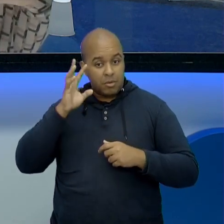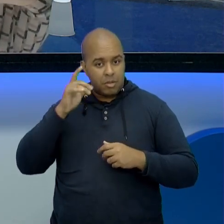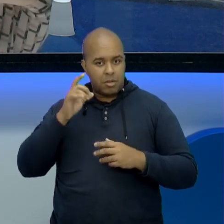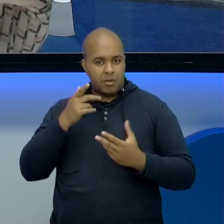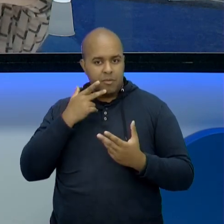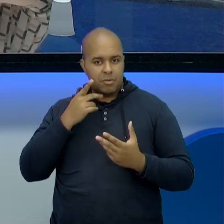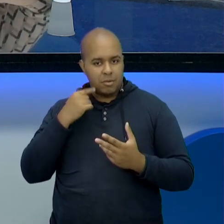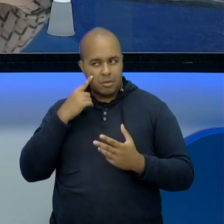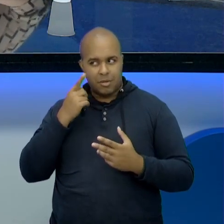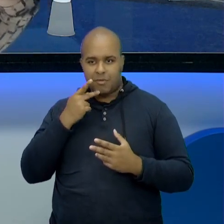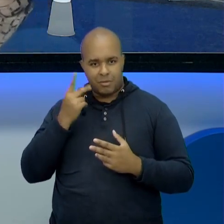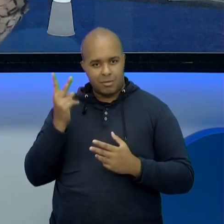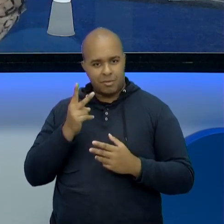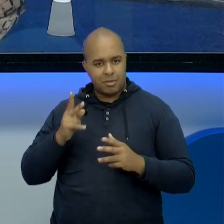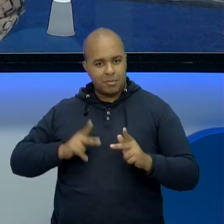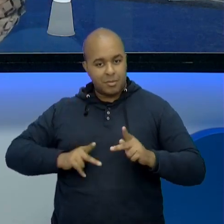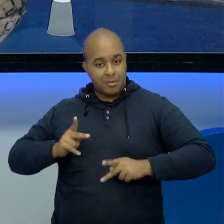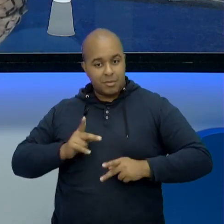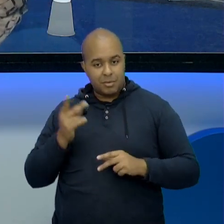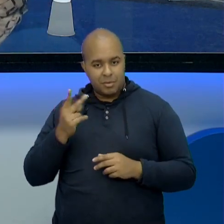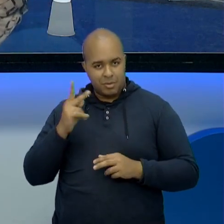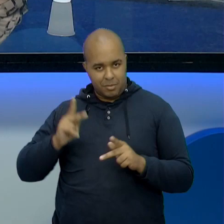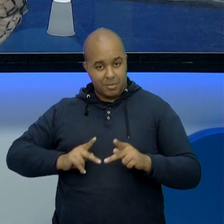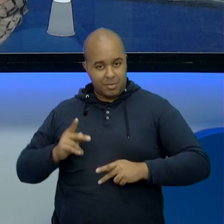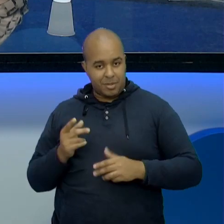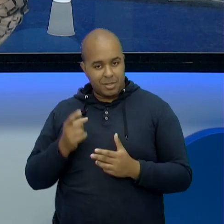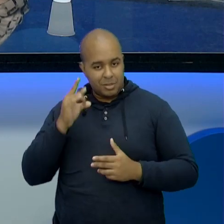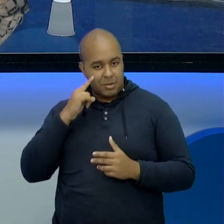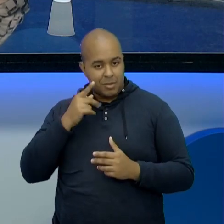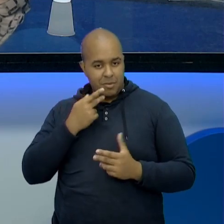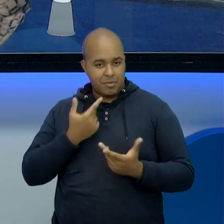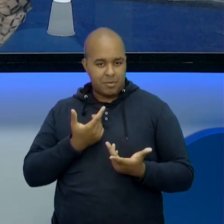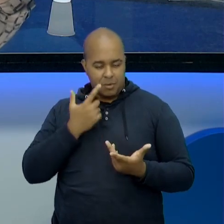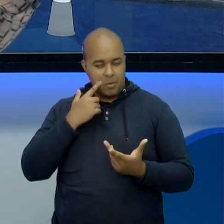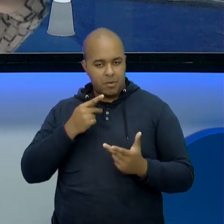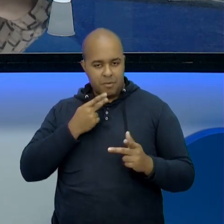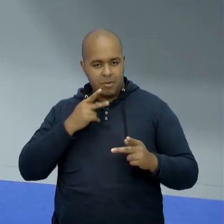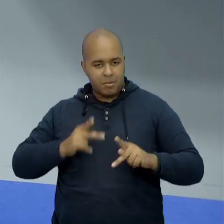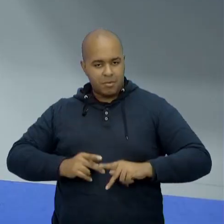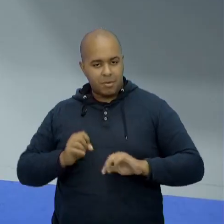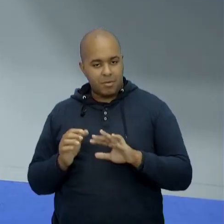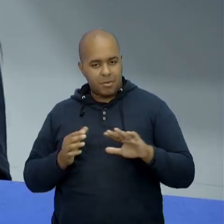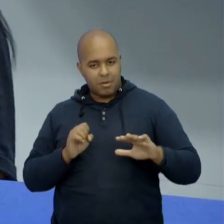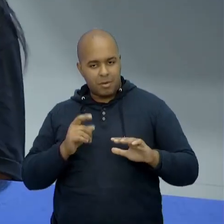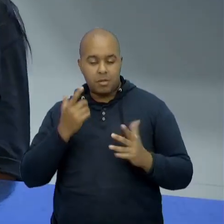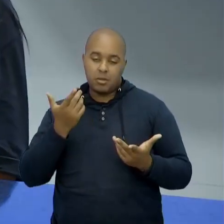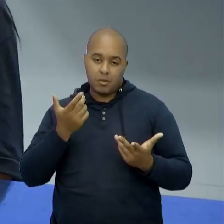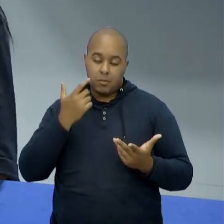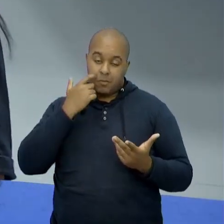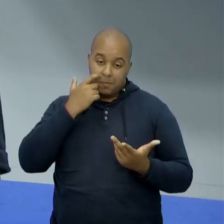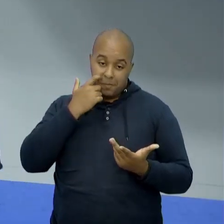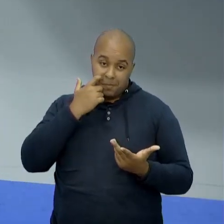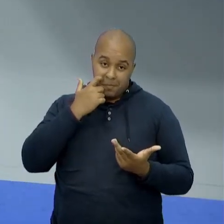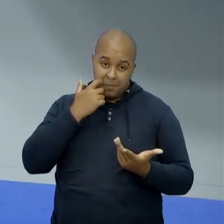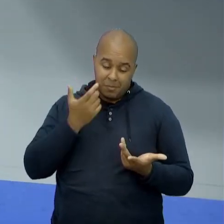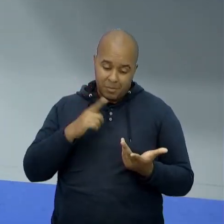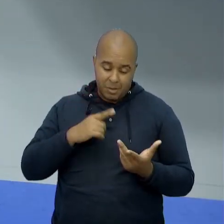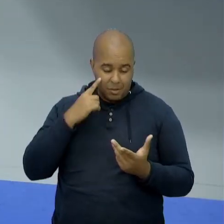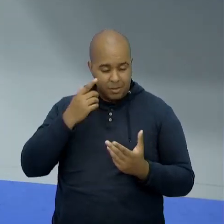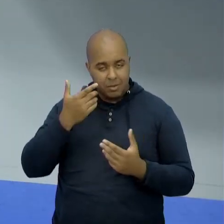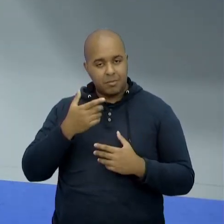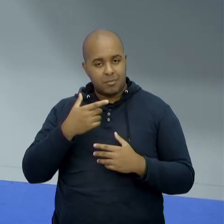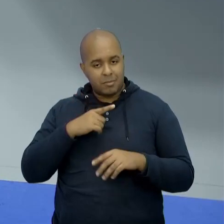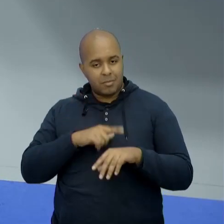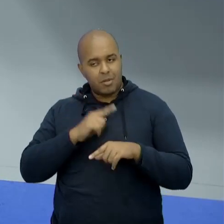gente é muito prima. ruim. A gente é prima. A gente só pode aproximar que a gente é prima, tá tudo bem. Então, enfim, temos muito ainda para